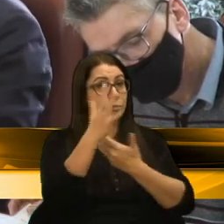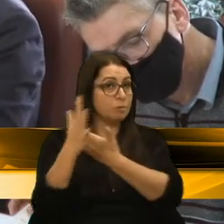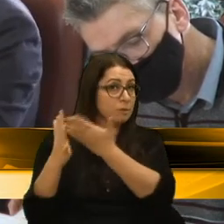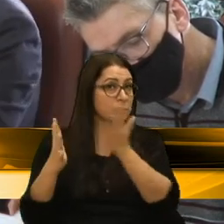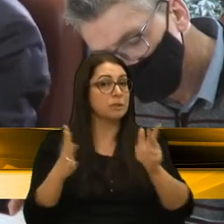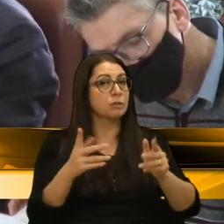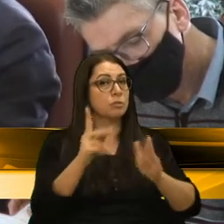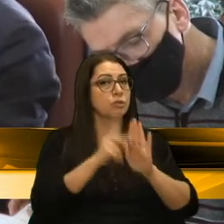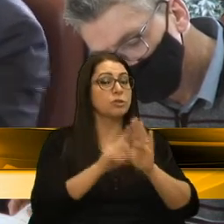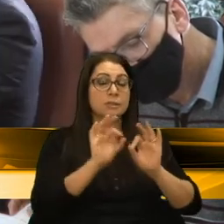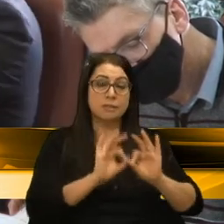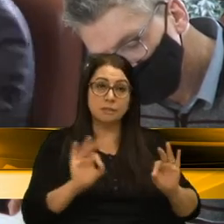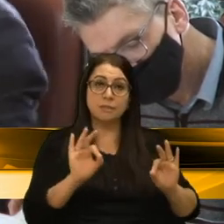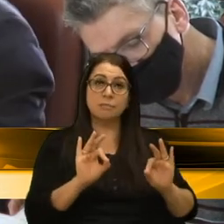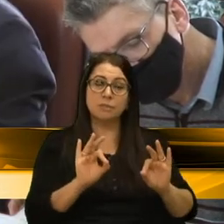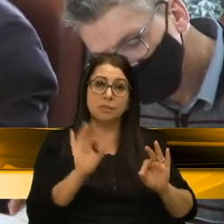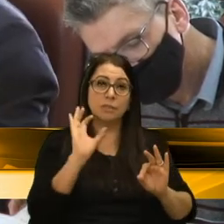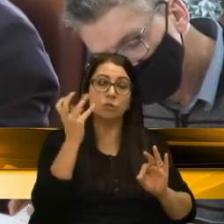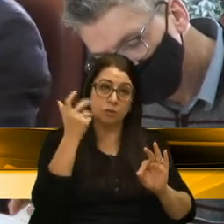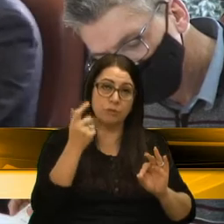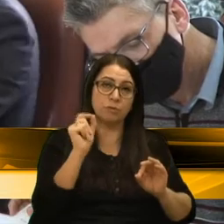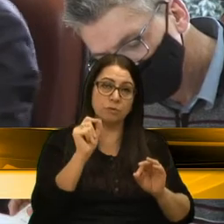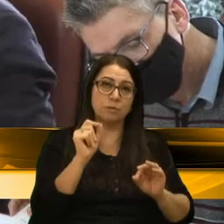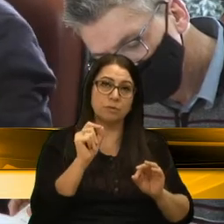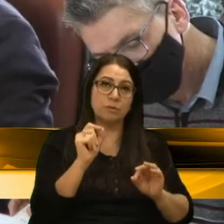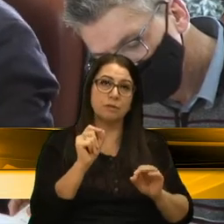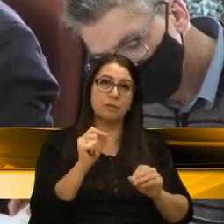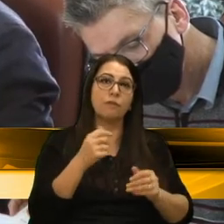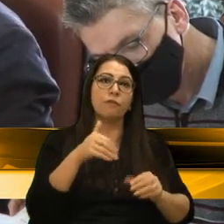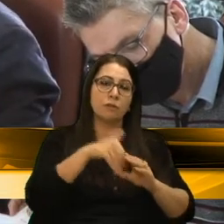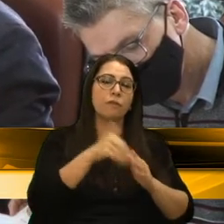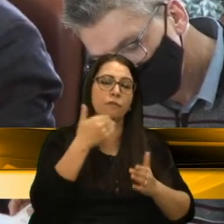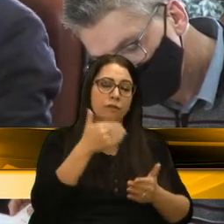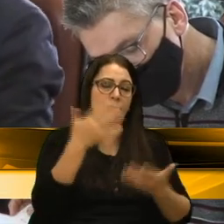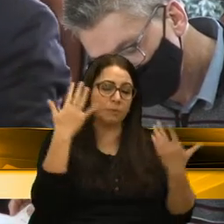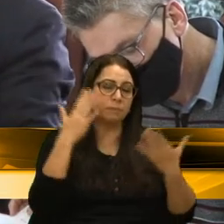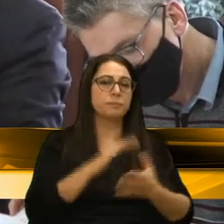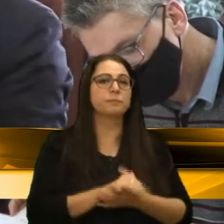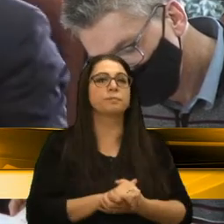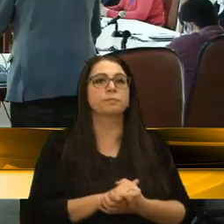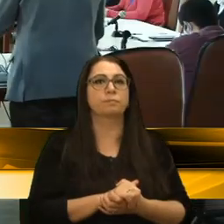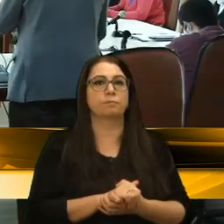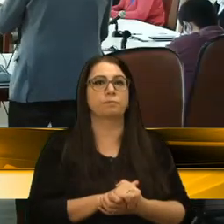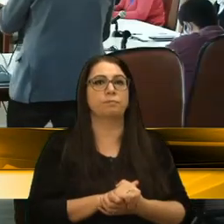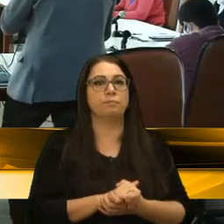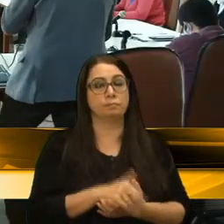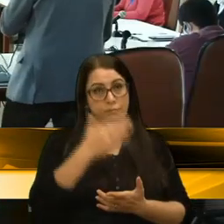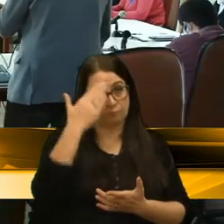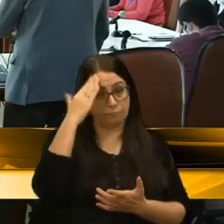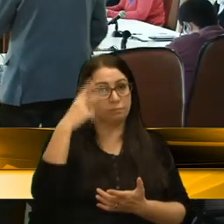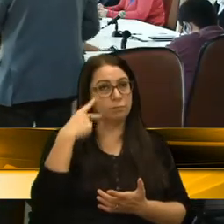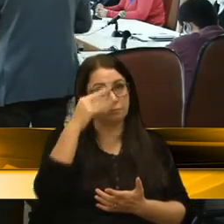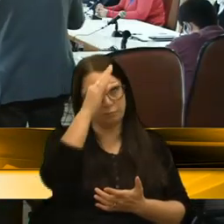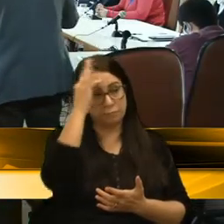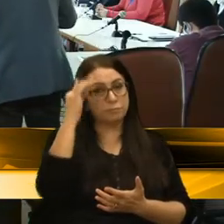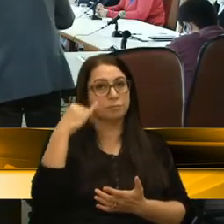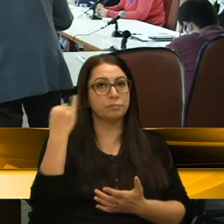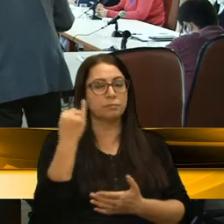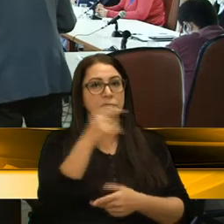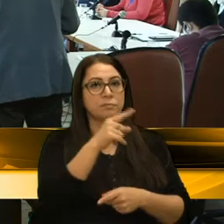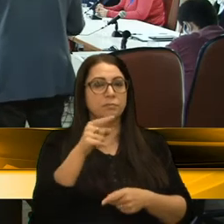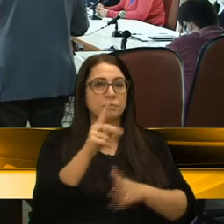projeto extremamente simples e que resolve a situação. Nesse sentido, votaremos favorável. Parabéns. Obrigado, vereador Toigo. A importância